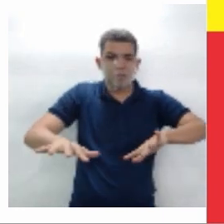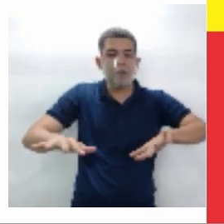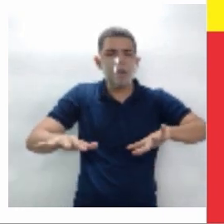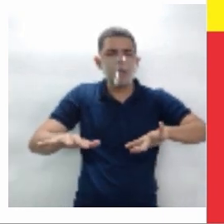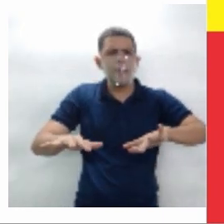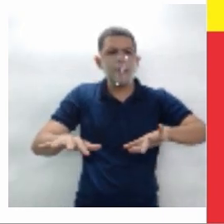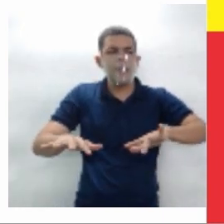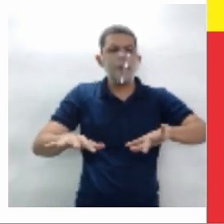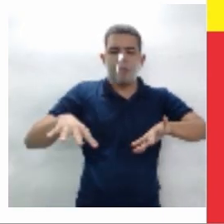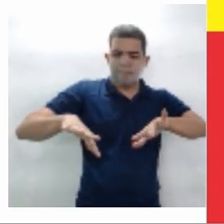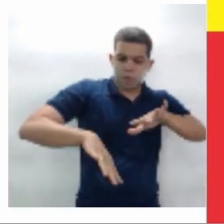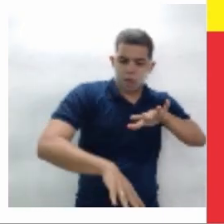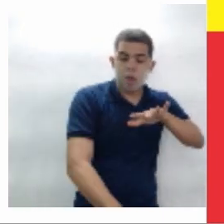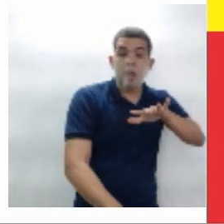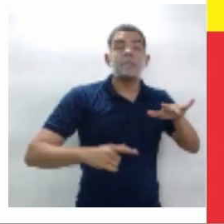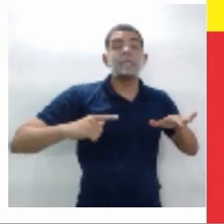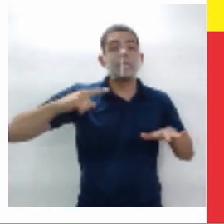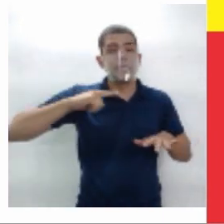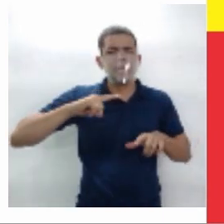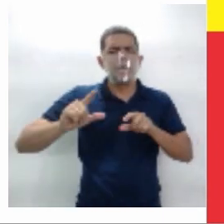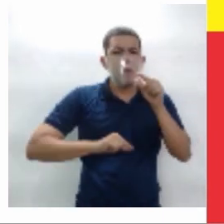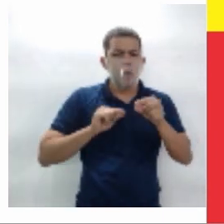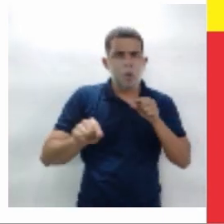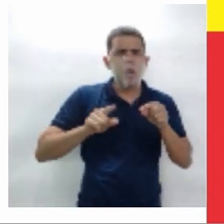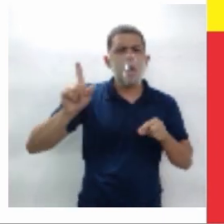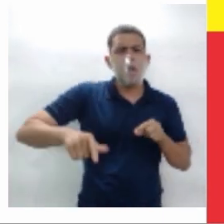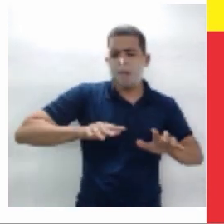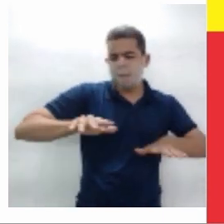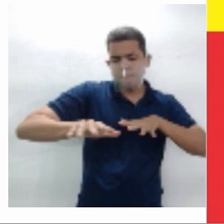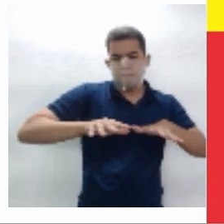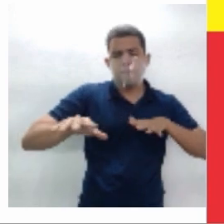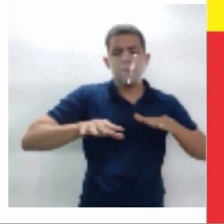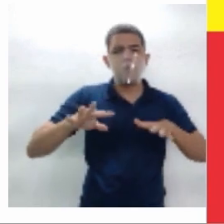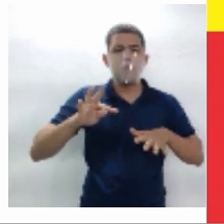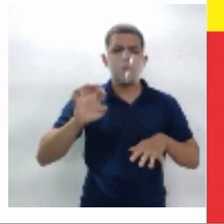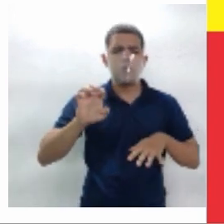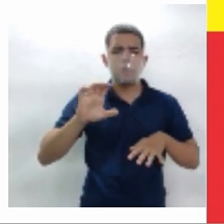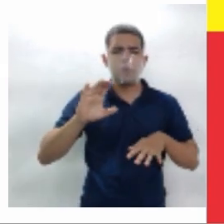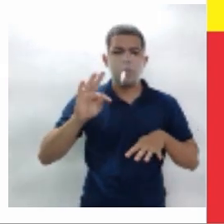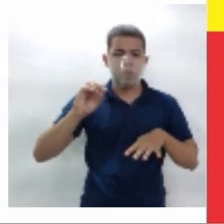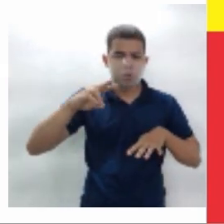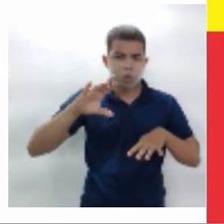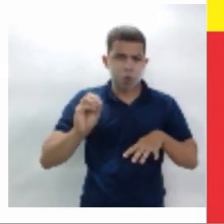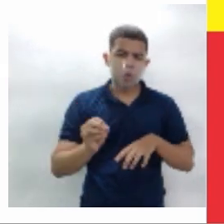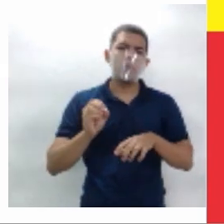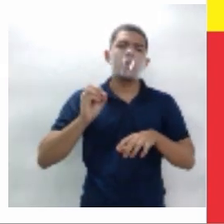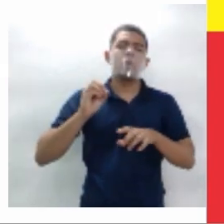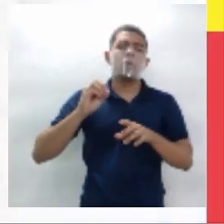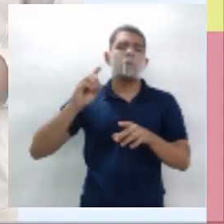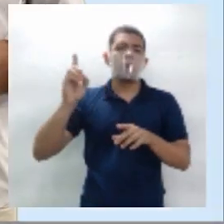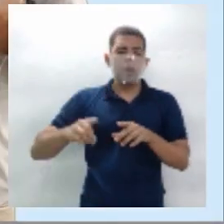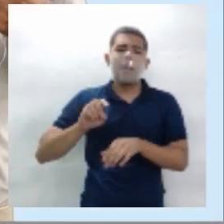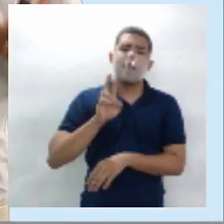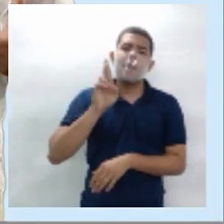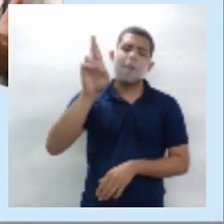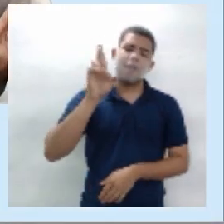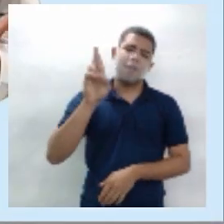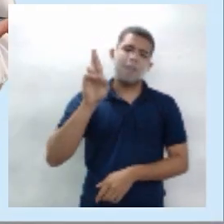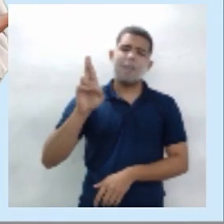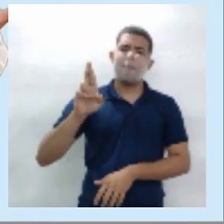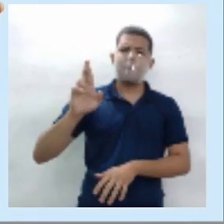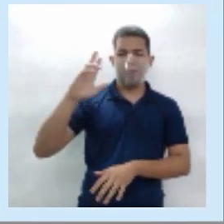esses são, na verdade, os movimentos tectônicos que são responsáveis, né, por